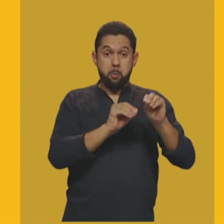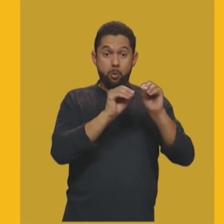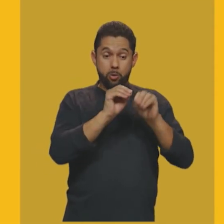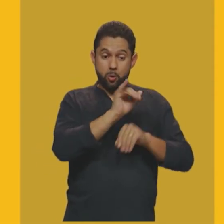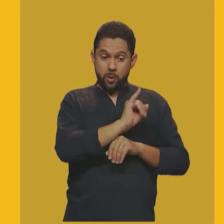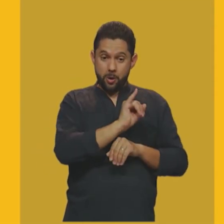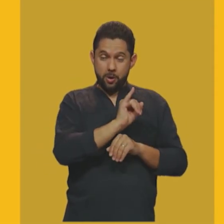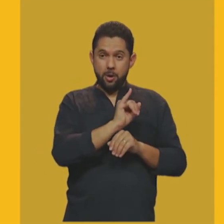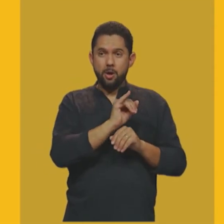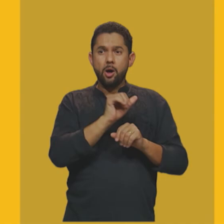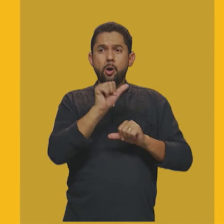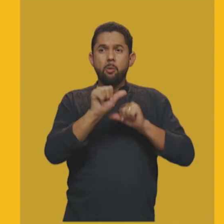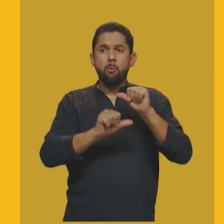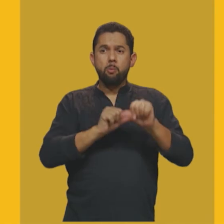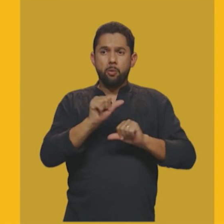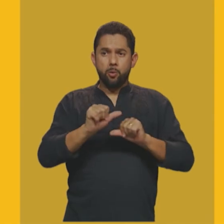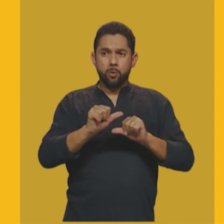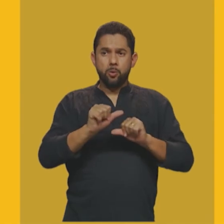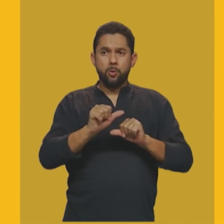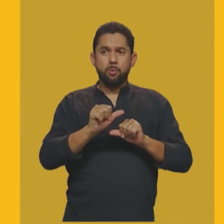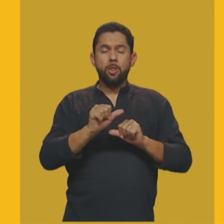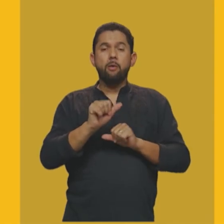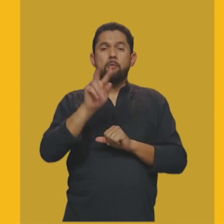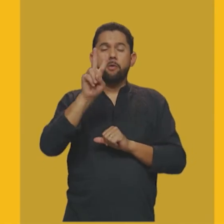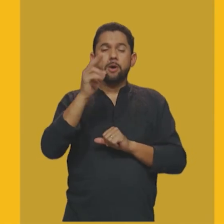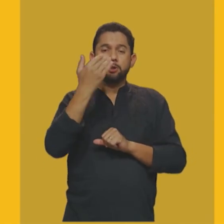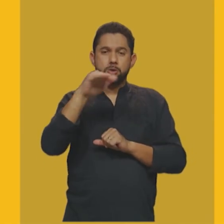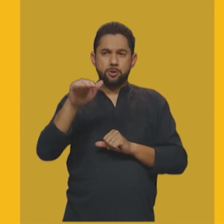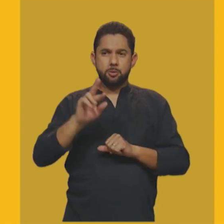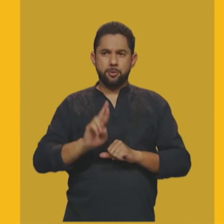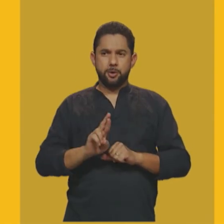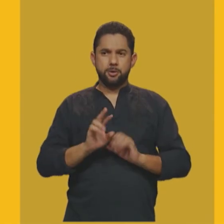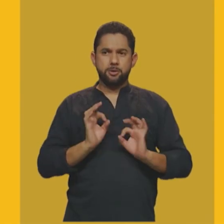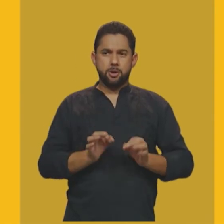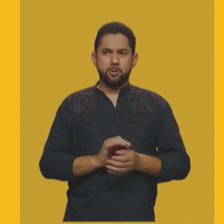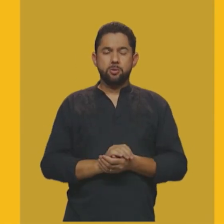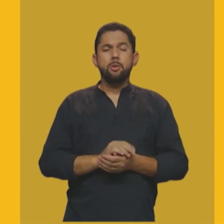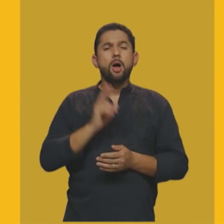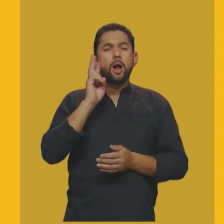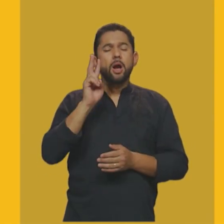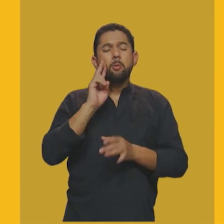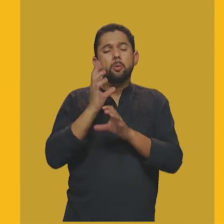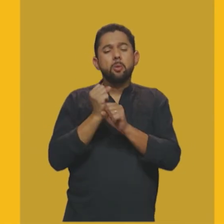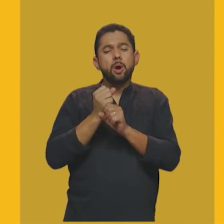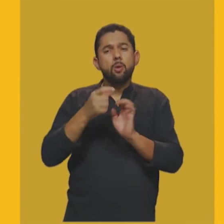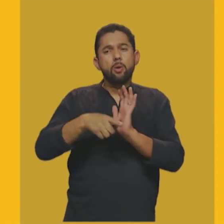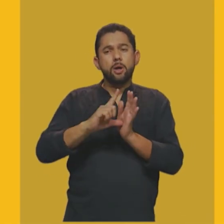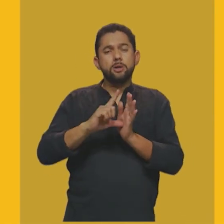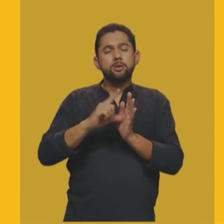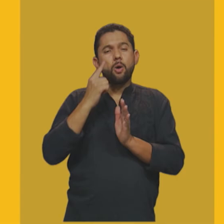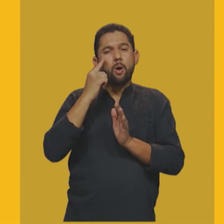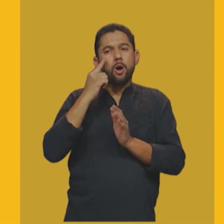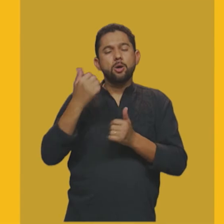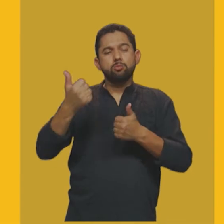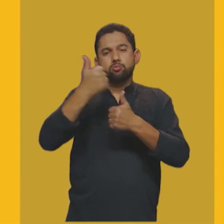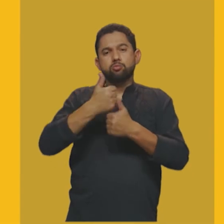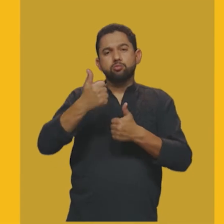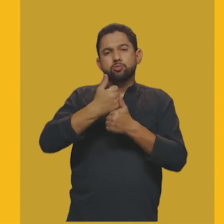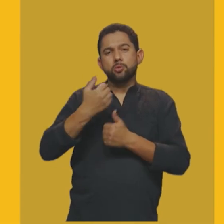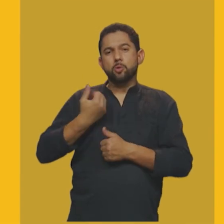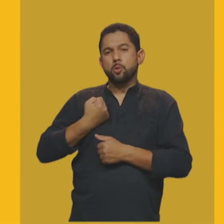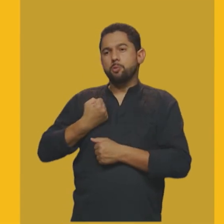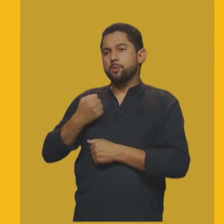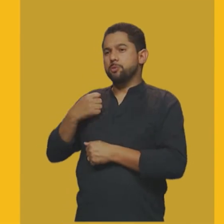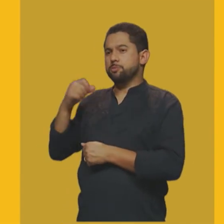fica 7, que é a diferença de potencial da bateria, dividido por 7/3, que é a resistência equivalente do circuito. Como eu tenho uma divisão